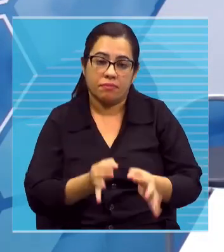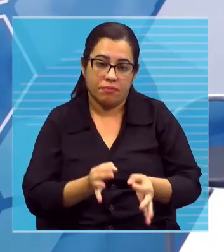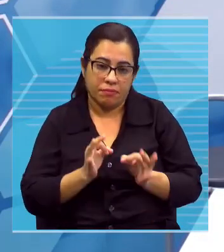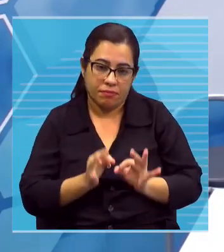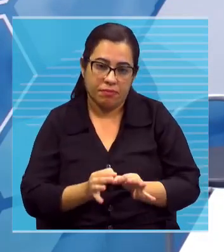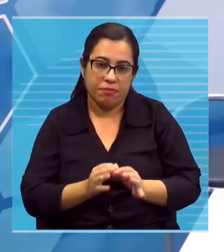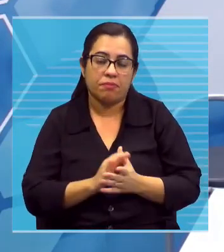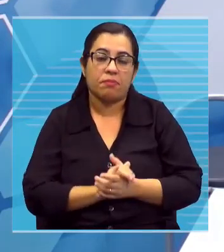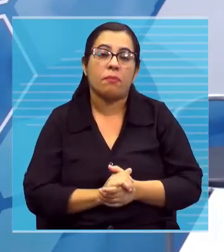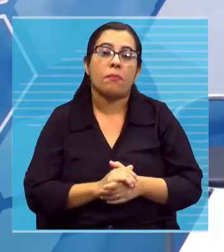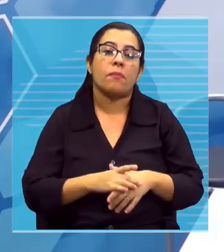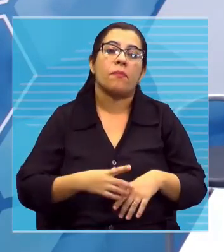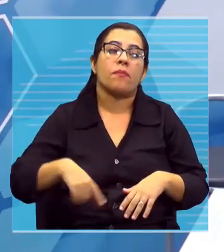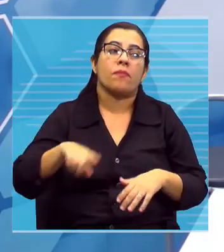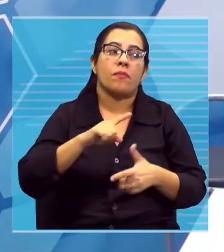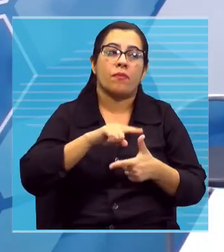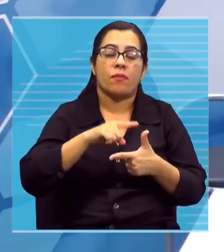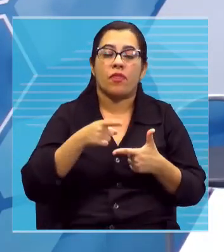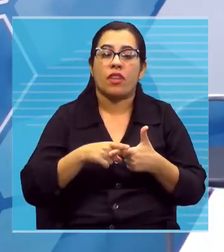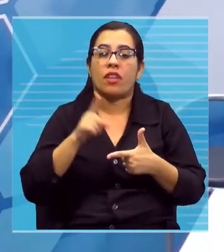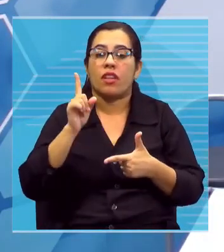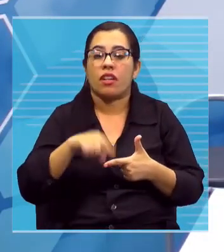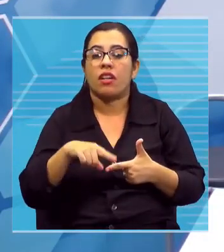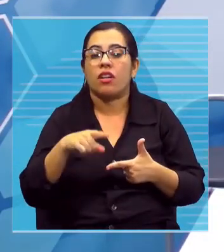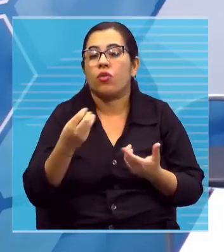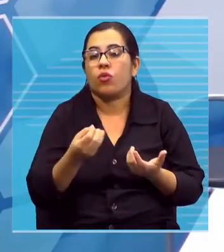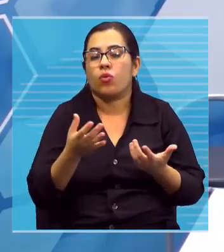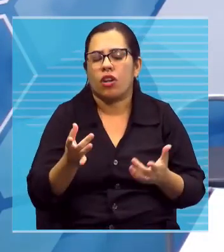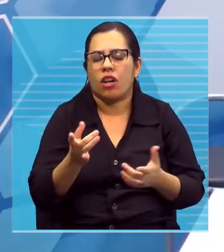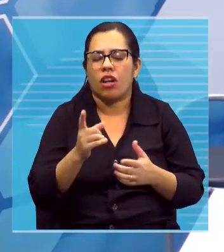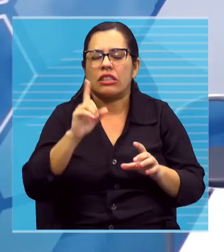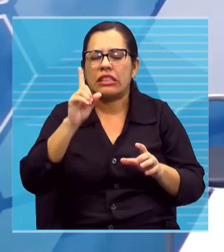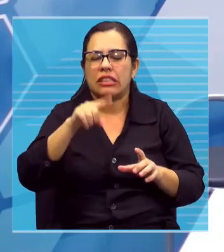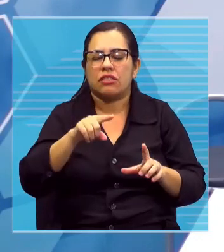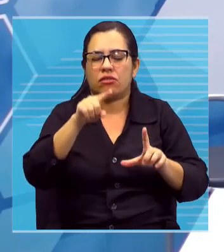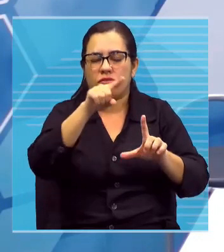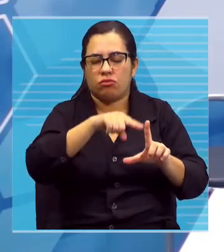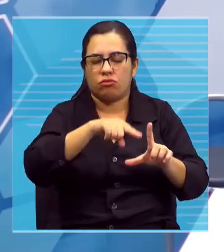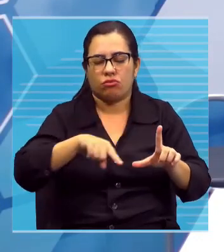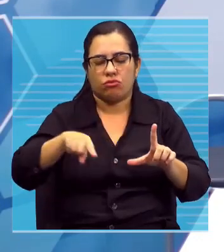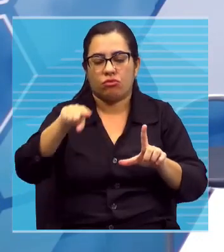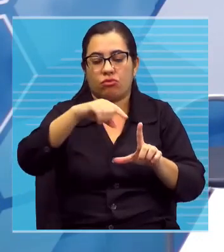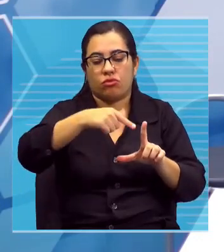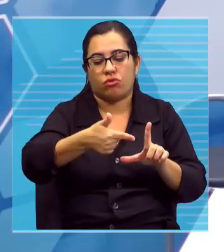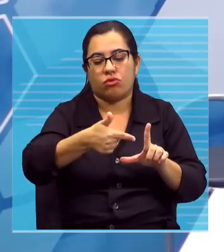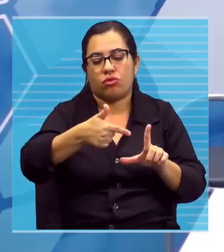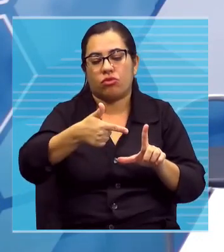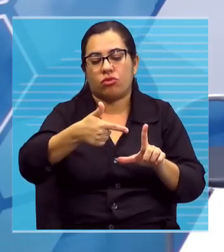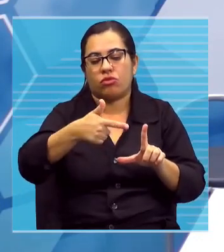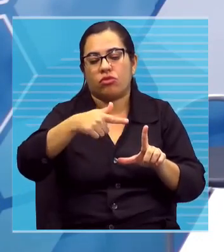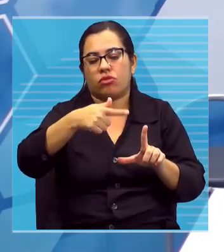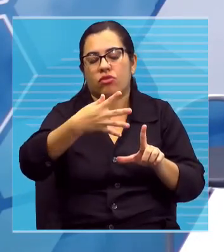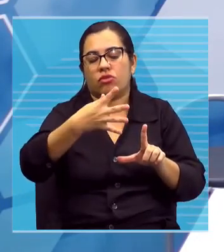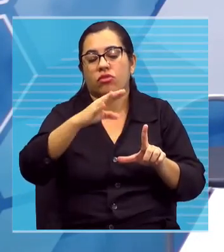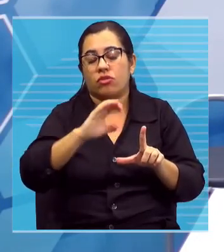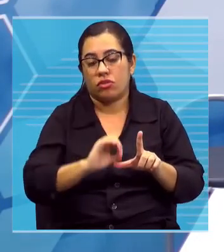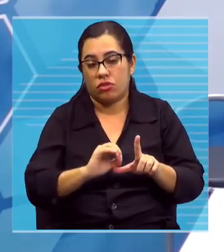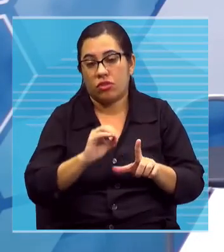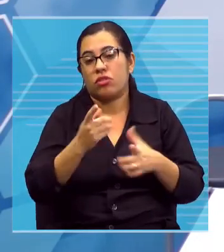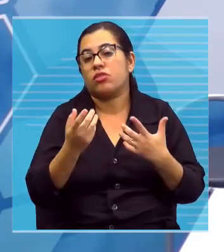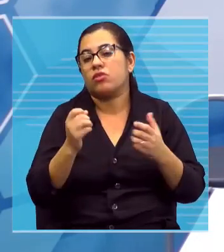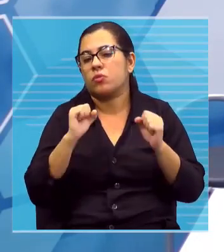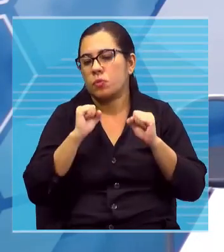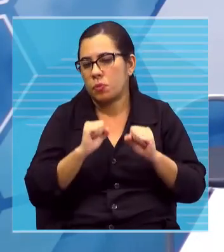identificando do ângulo nosso ângulo aí é de 240 graus a beleza sabendo